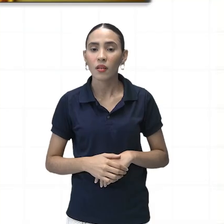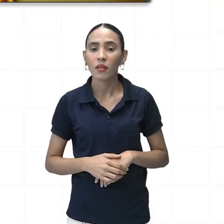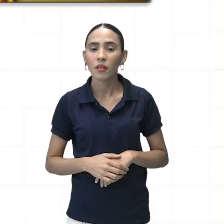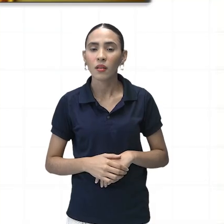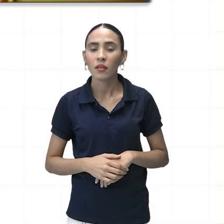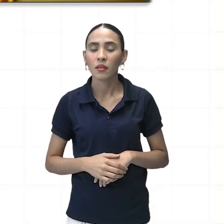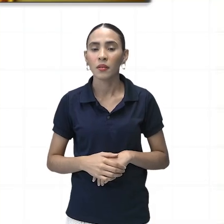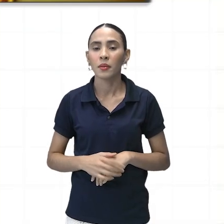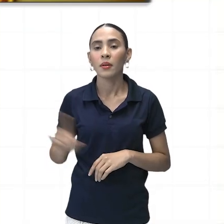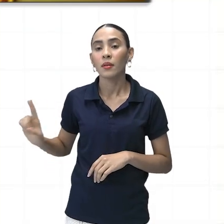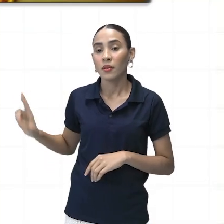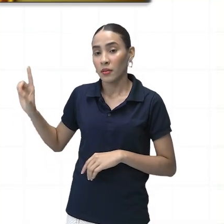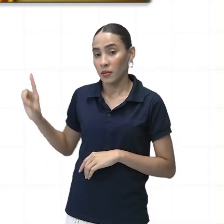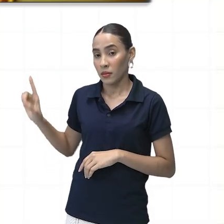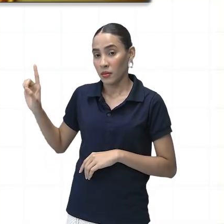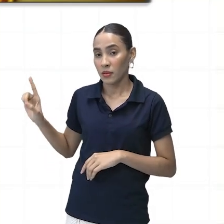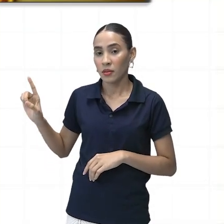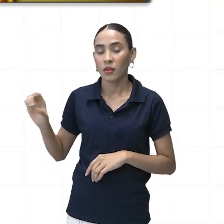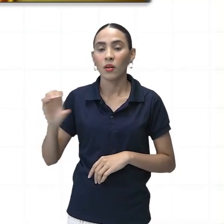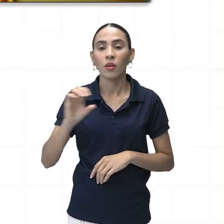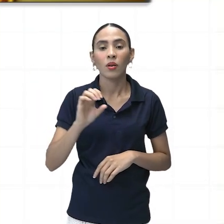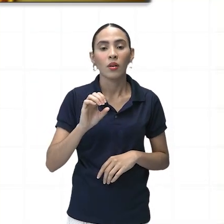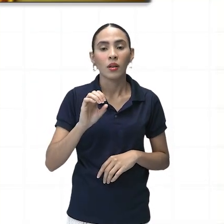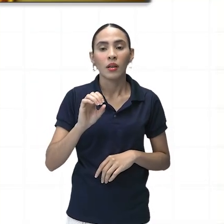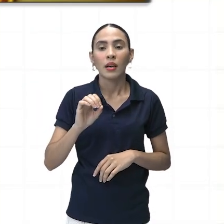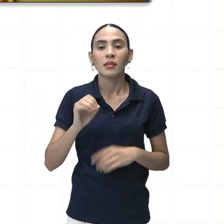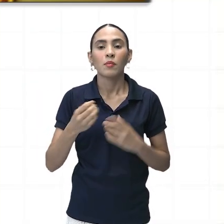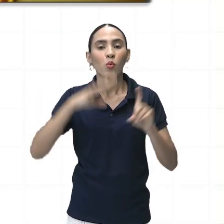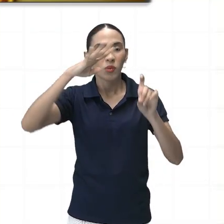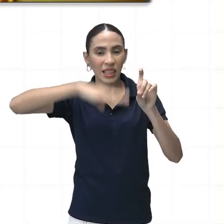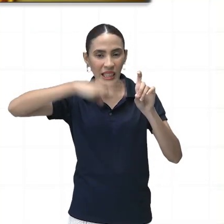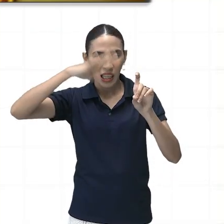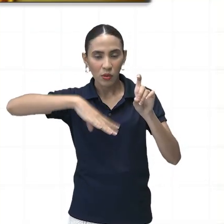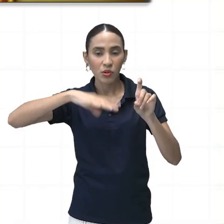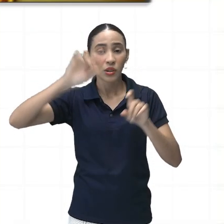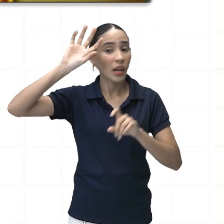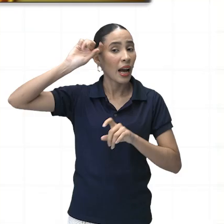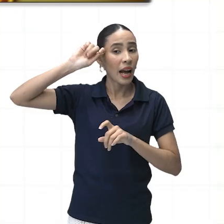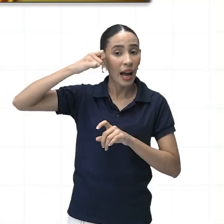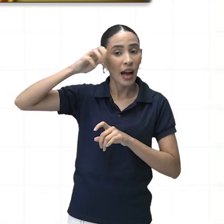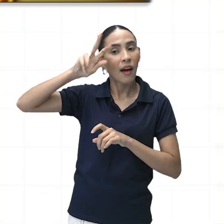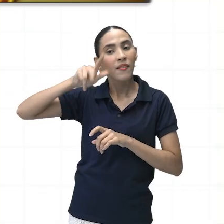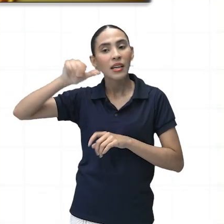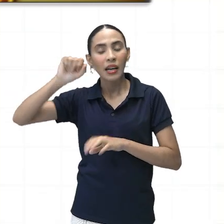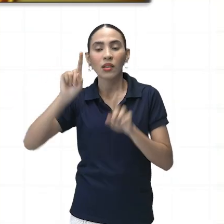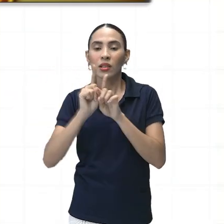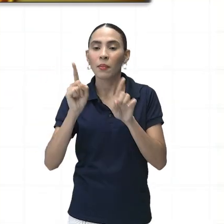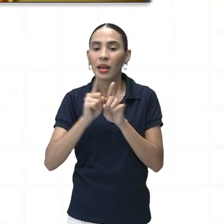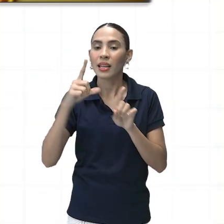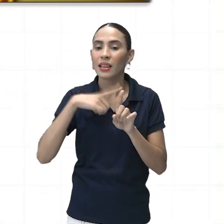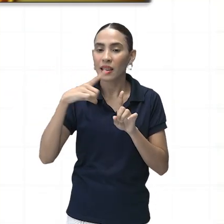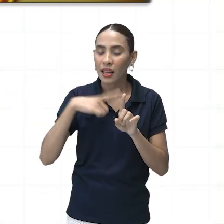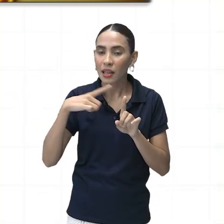na figura, um orixá africano, que também tem sua